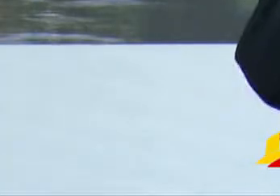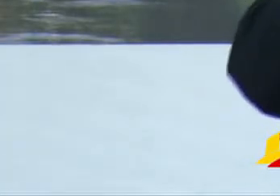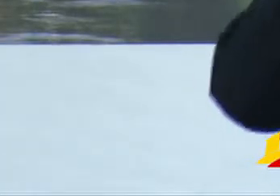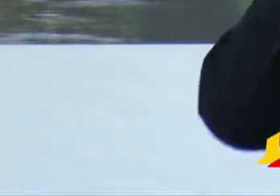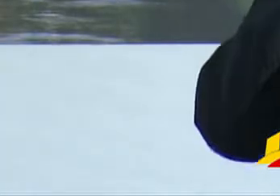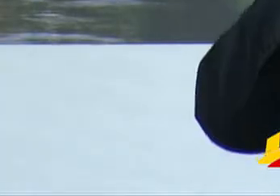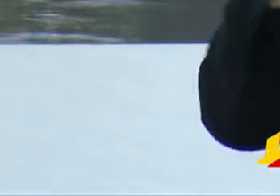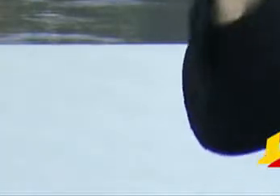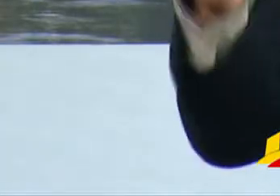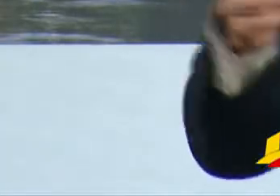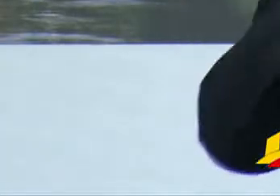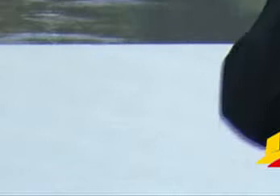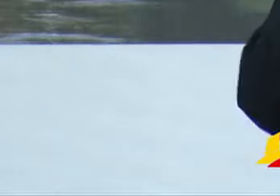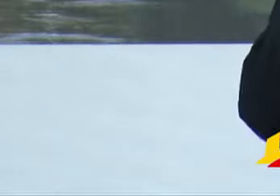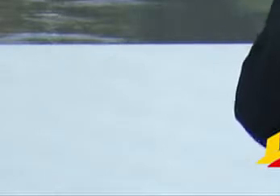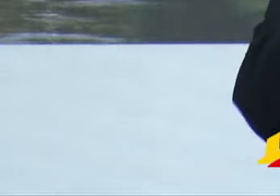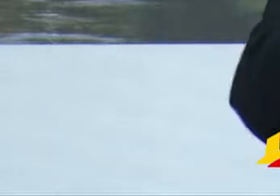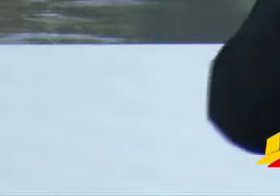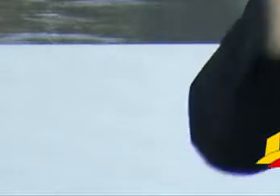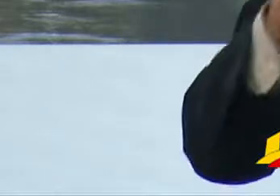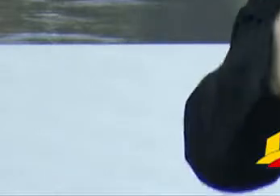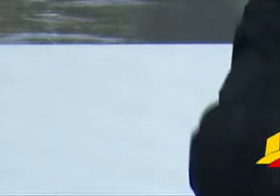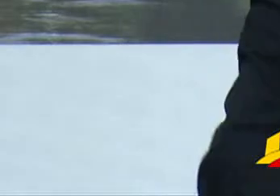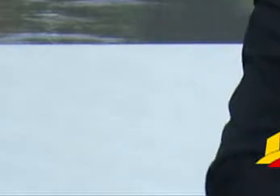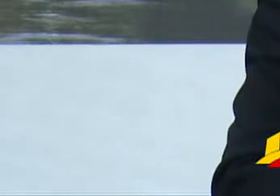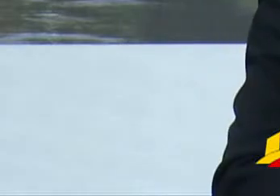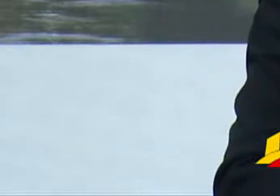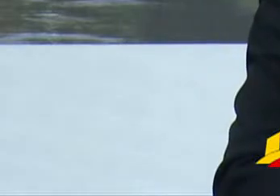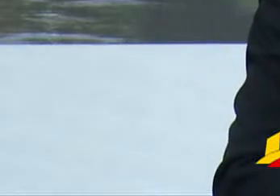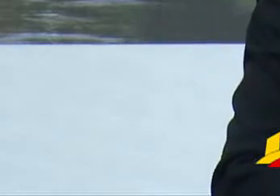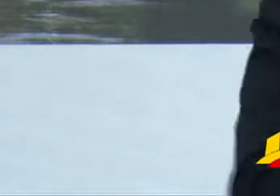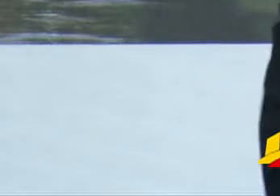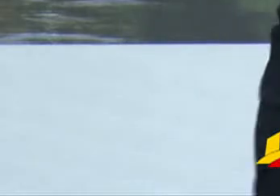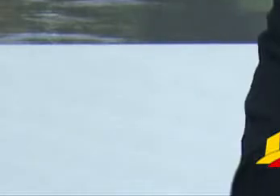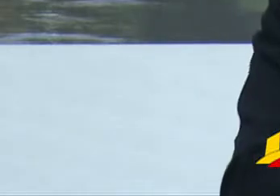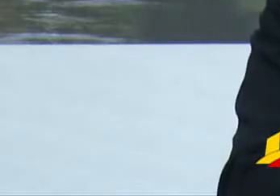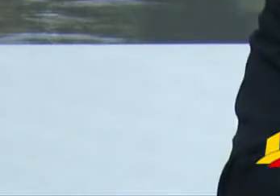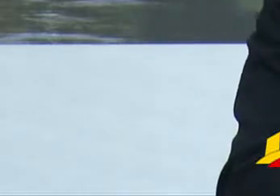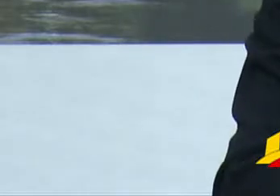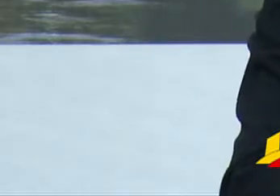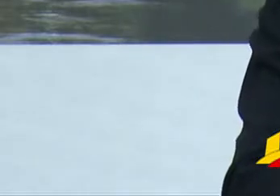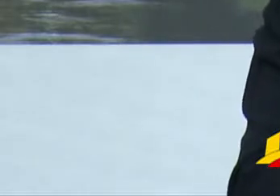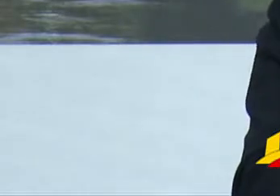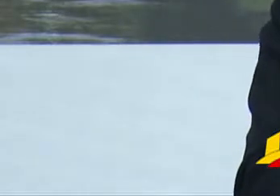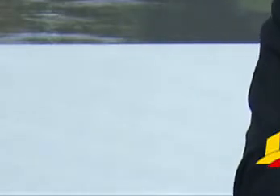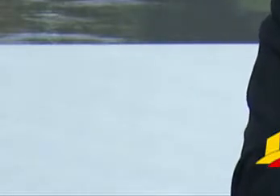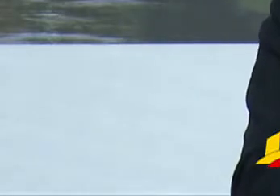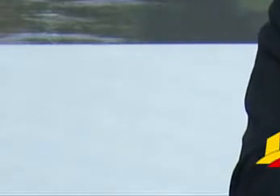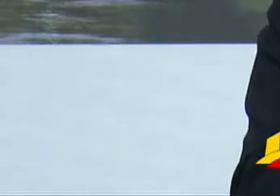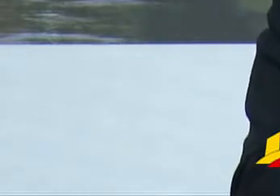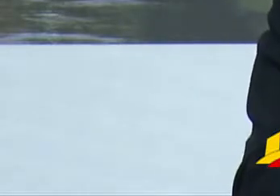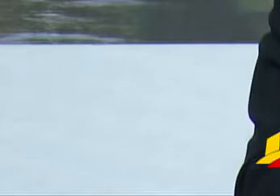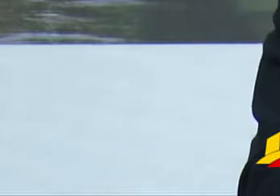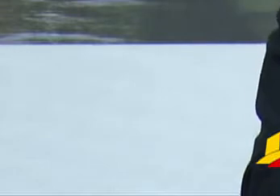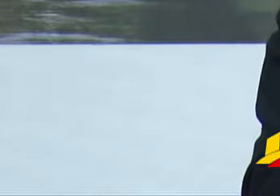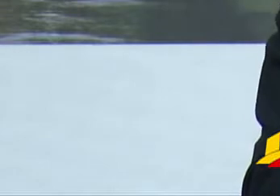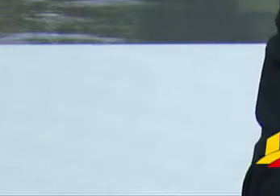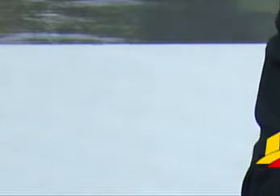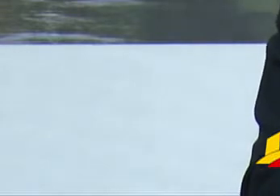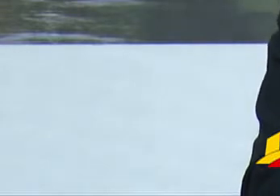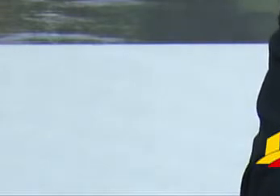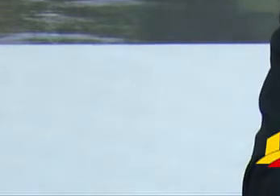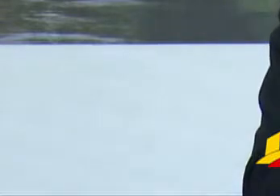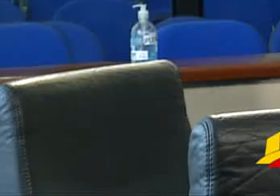r$ 30 dividido por 30 um real ela vai pagar só r$ 29 de água é isso que eu quero você concorda que isso Muda